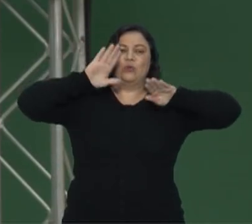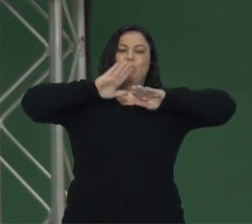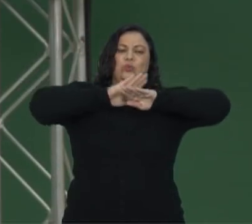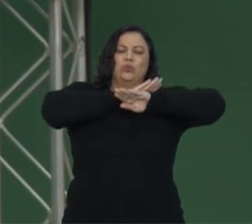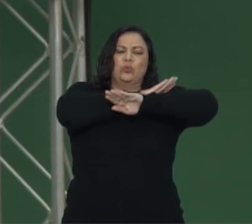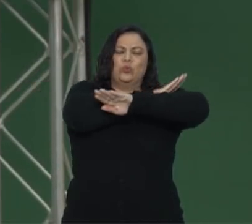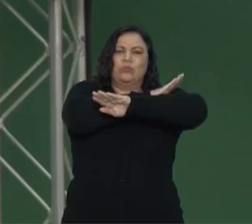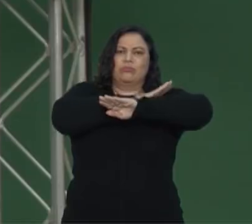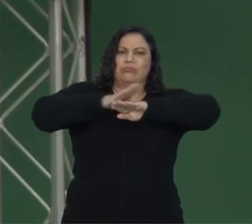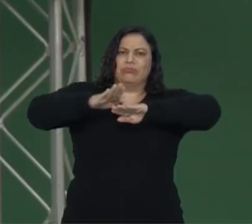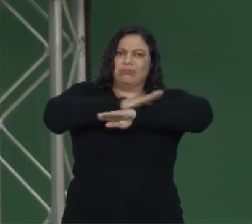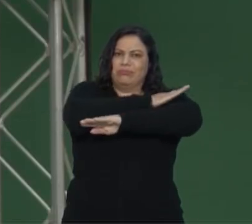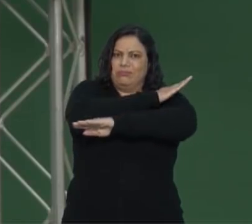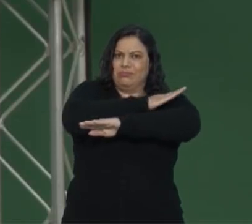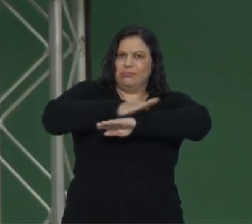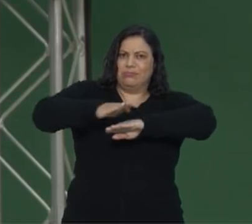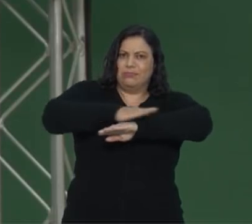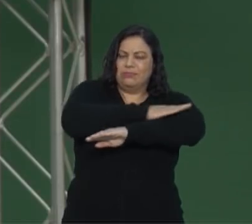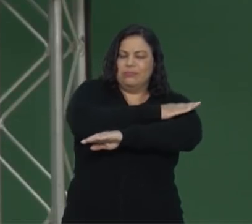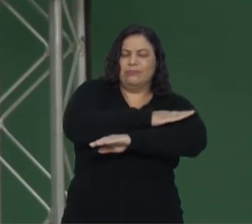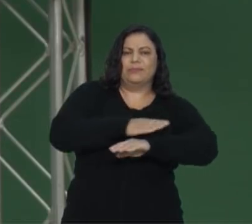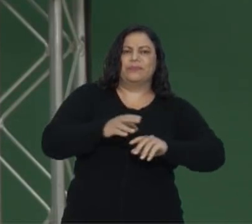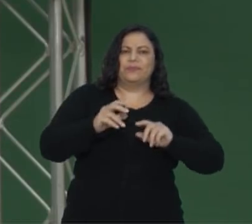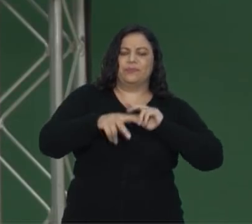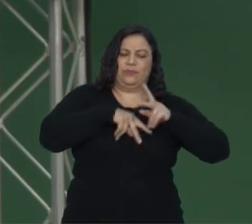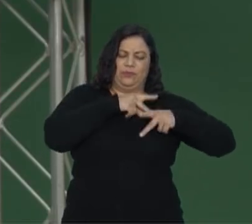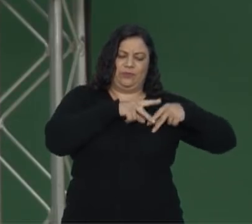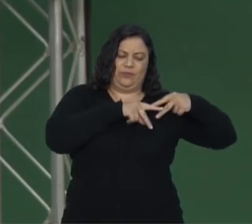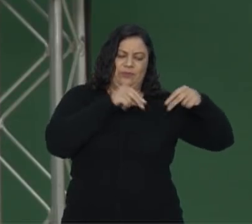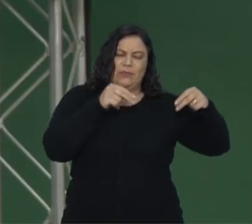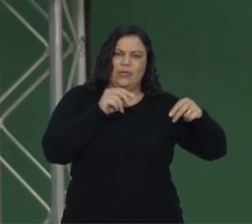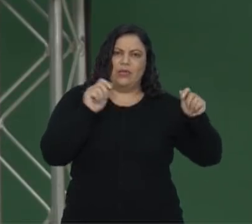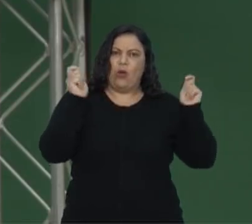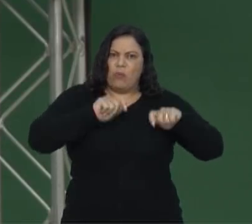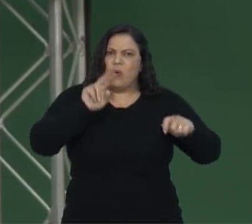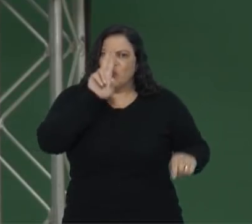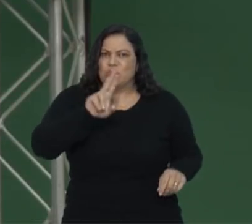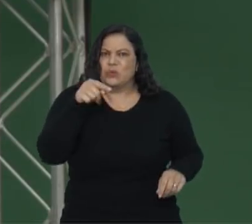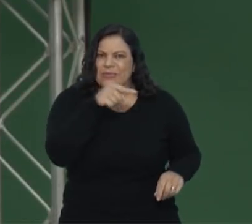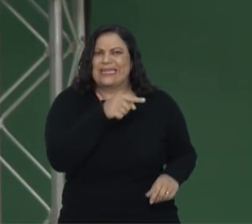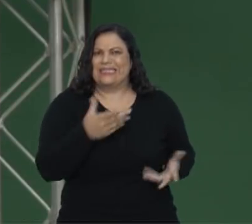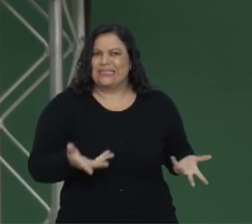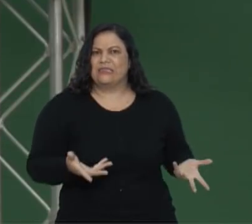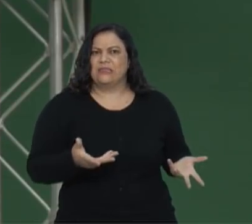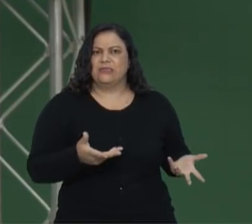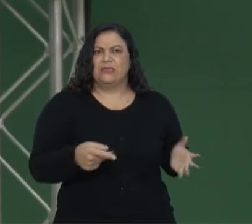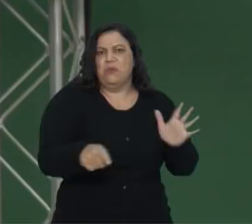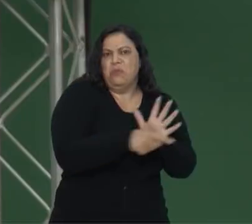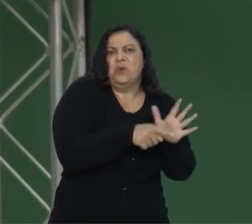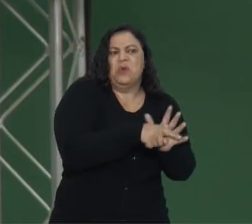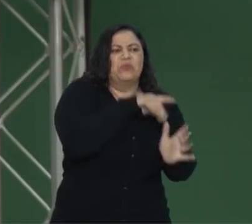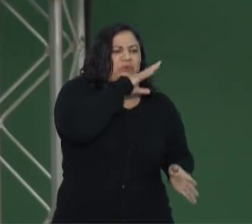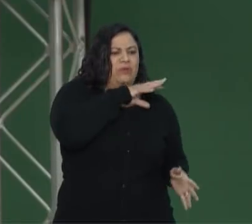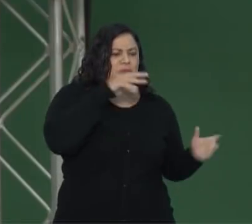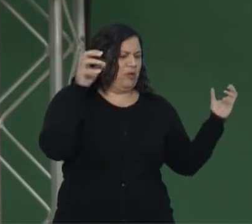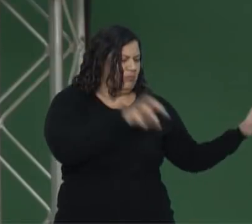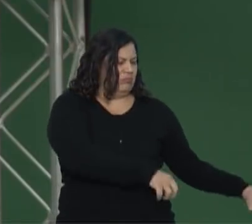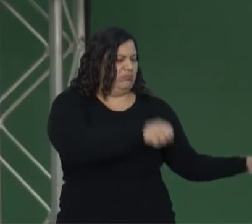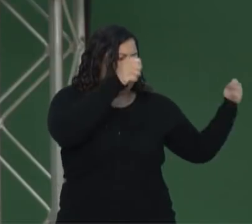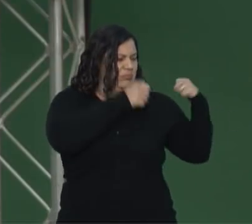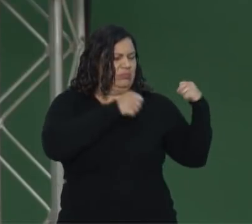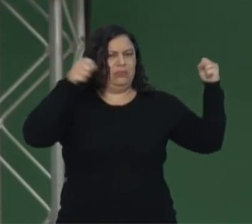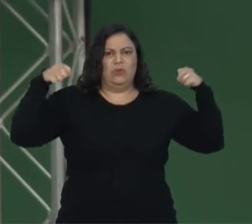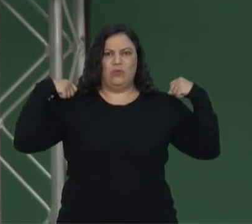aquela pelagem delas e retirar aquela lã, será que eu posso usar daquela maneira? Se eu só retirar daquela maneira e jogar sobre o meu corpo